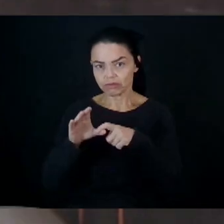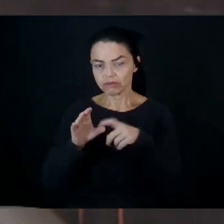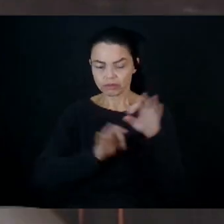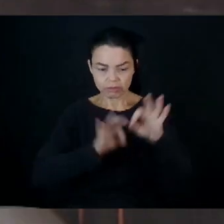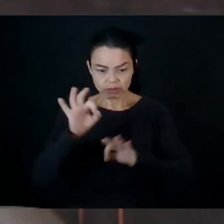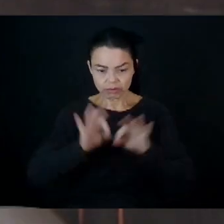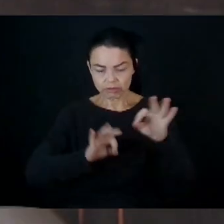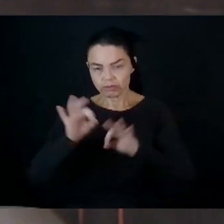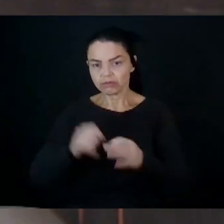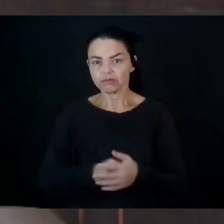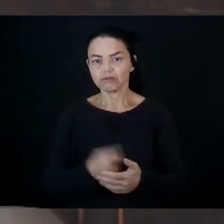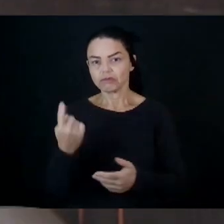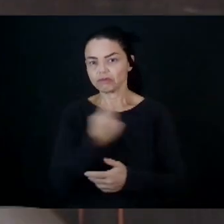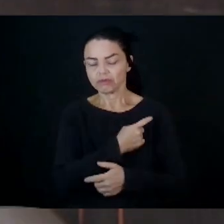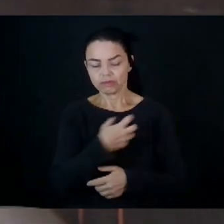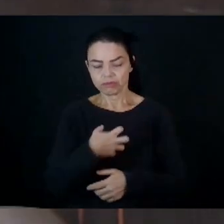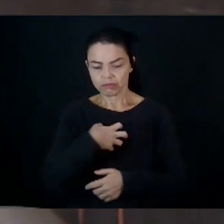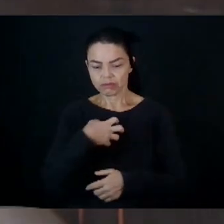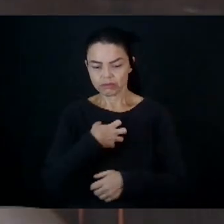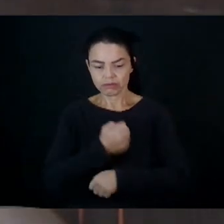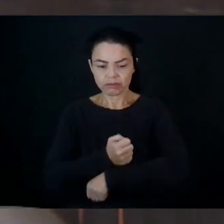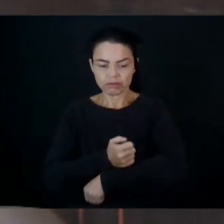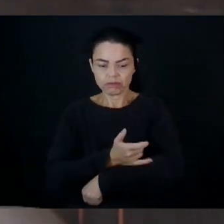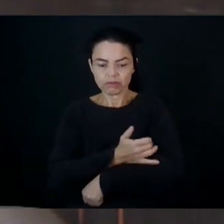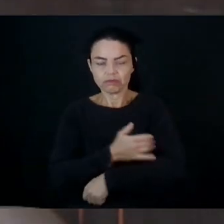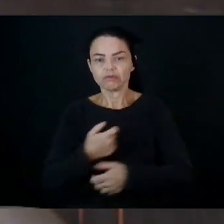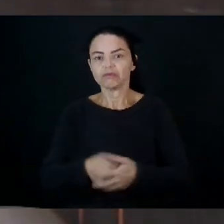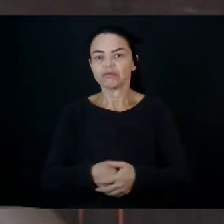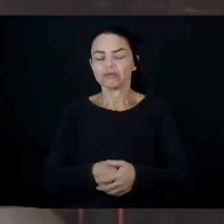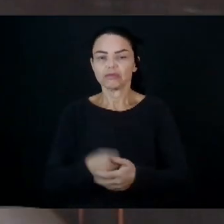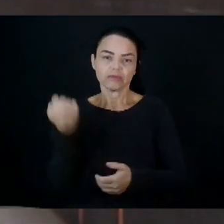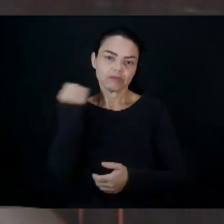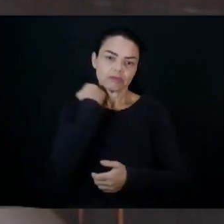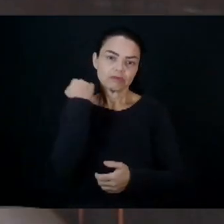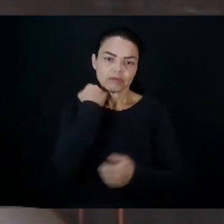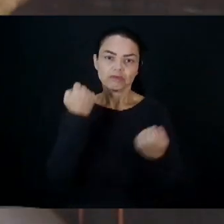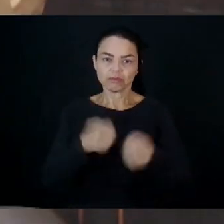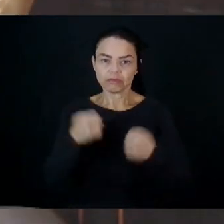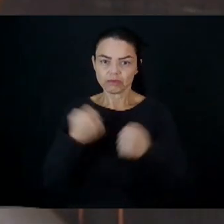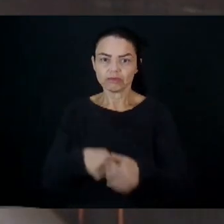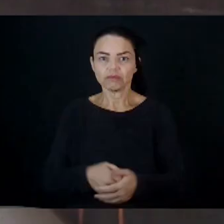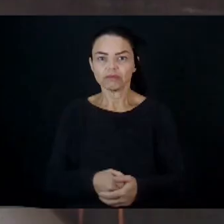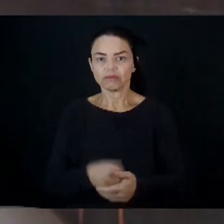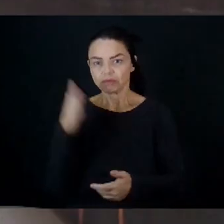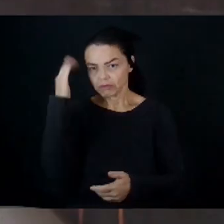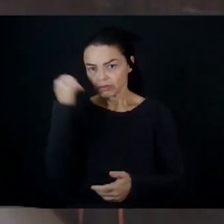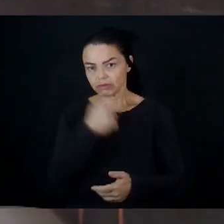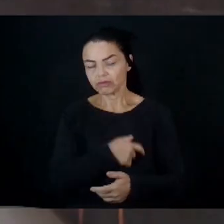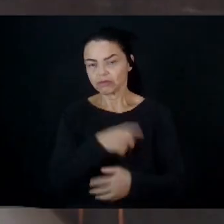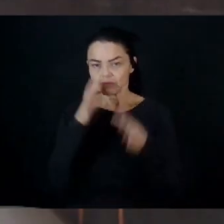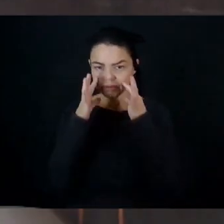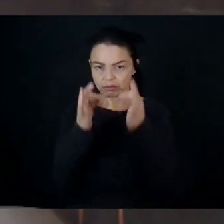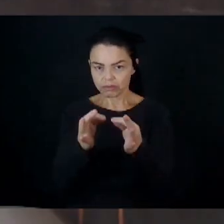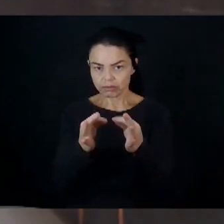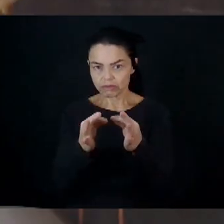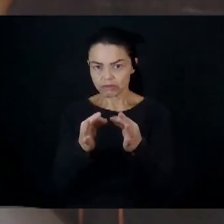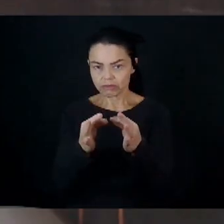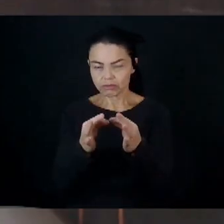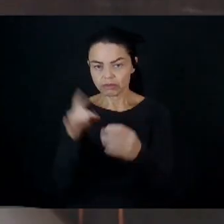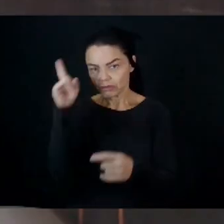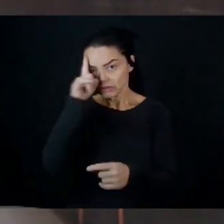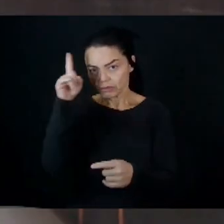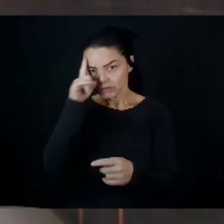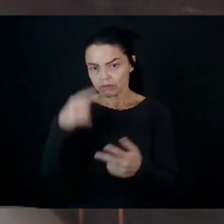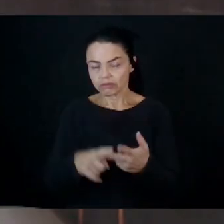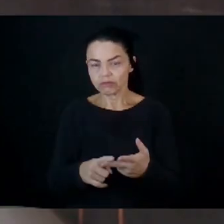das nossas emoções, do estresse. Então, a gente precisa saber olhar para a nossa rotina, para o nosso